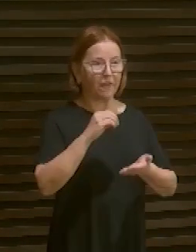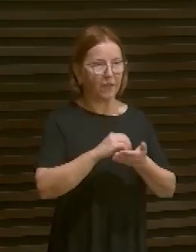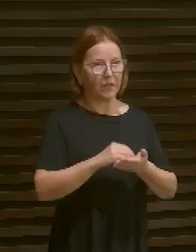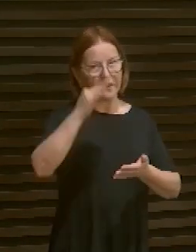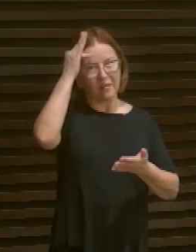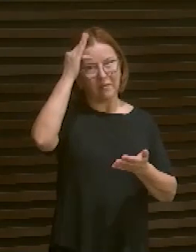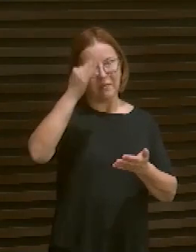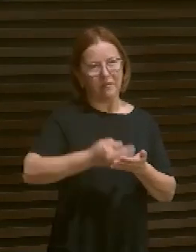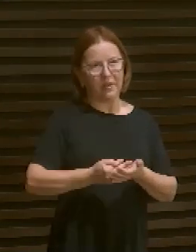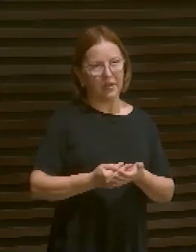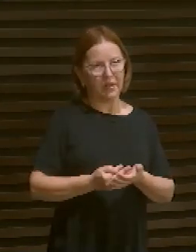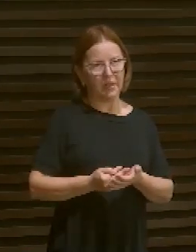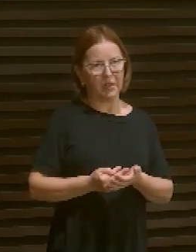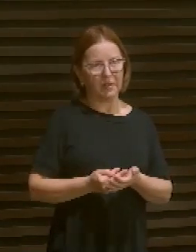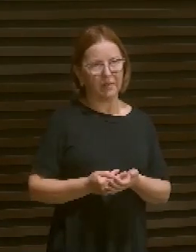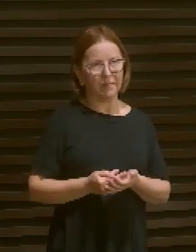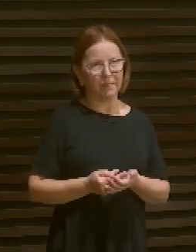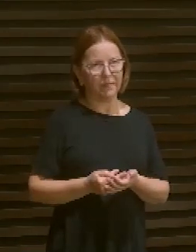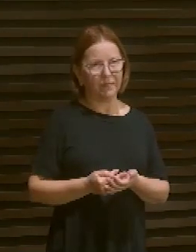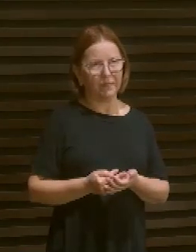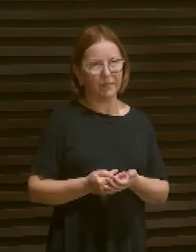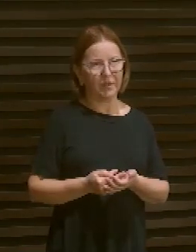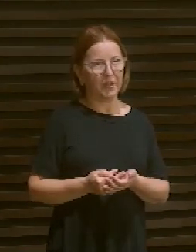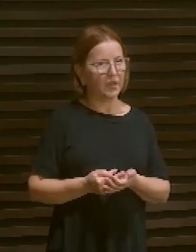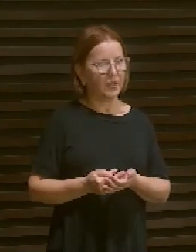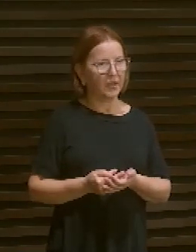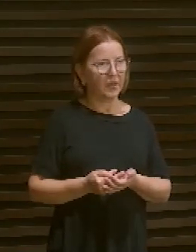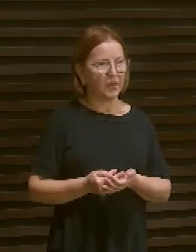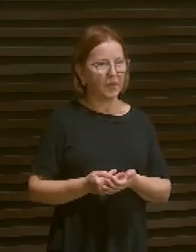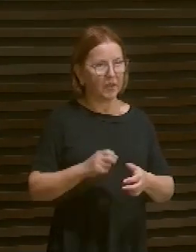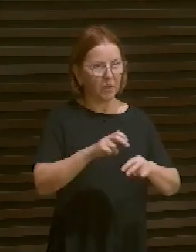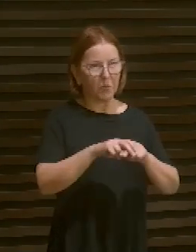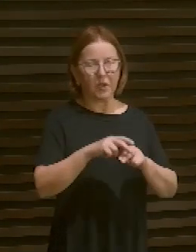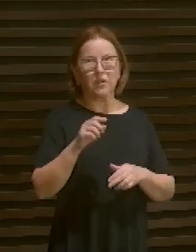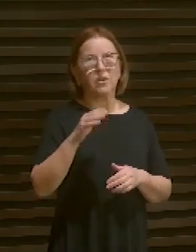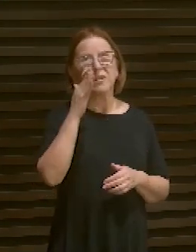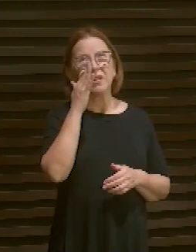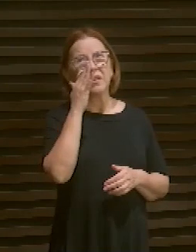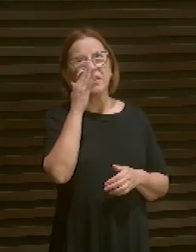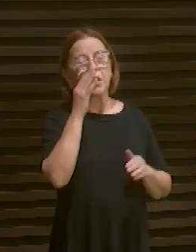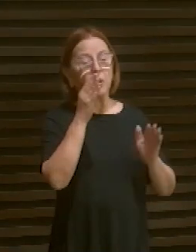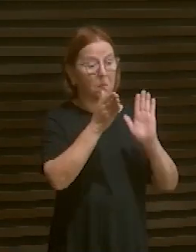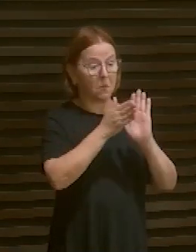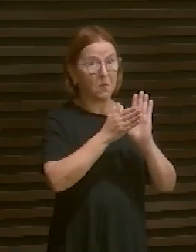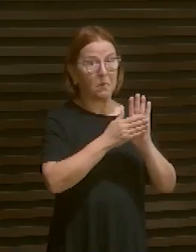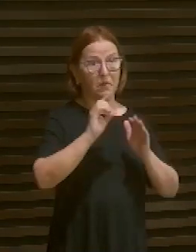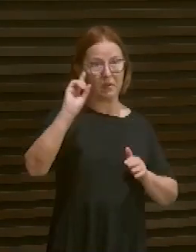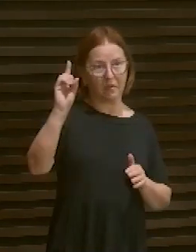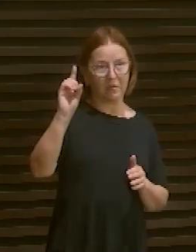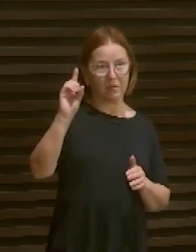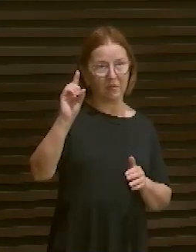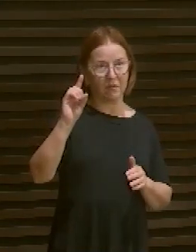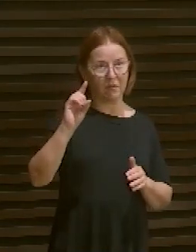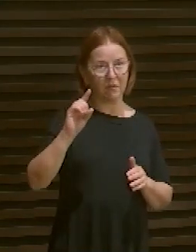fé e da incapacidade de apreciar os propósitos da graça de Deus, o povo de Israel colocou Deus à